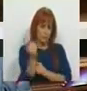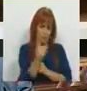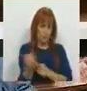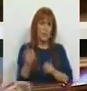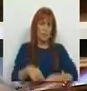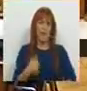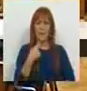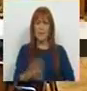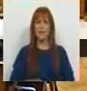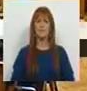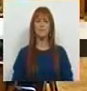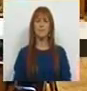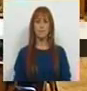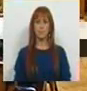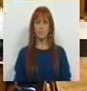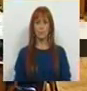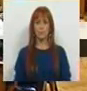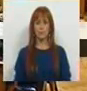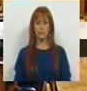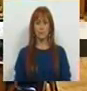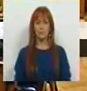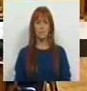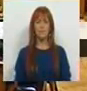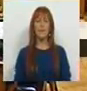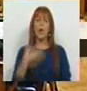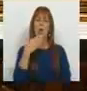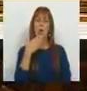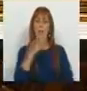extraordinárias. Disse. Muito obrigado, Sr. Deputado.